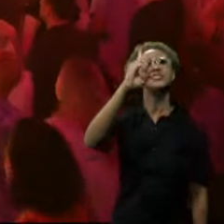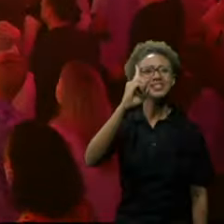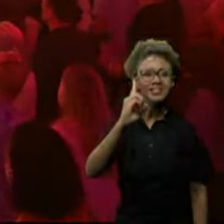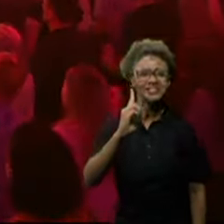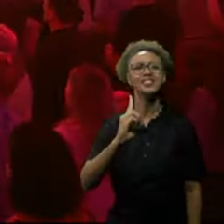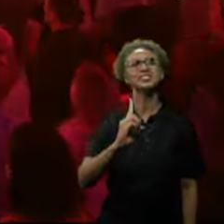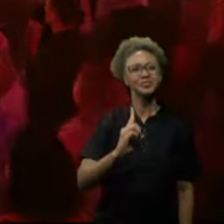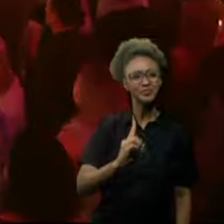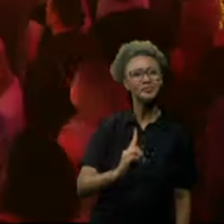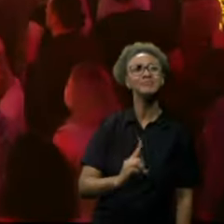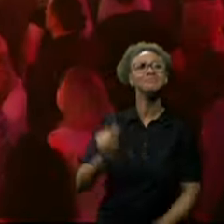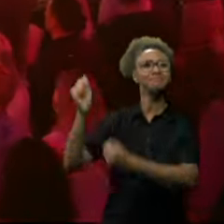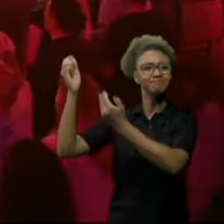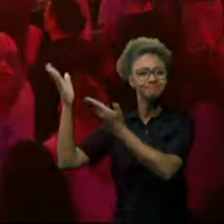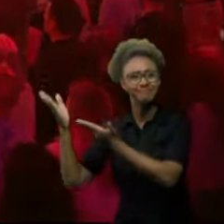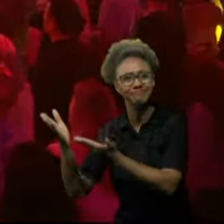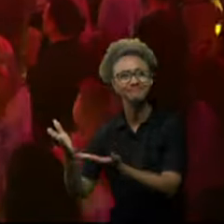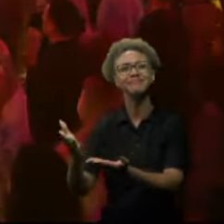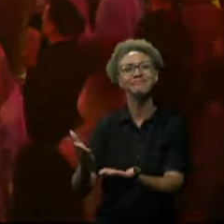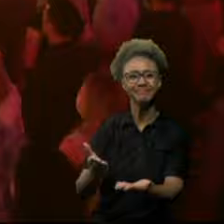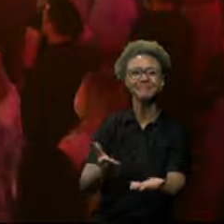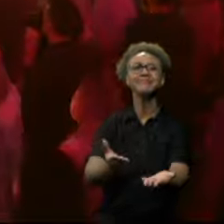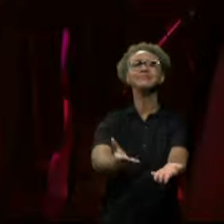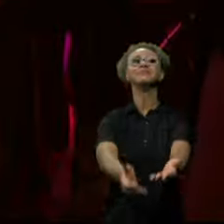vou já aí